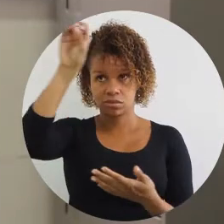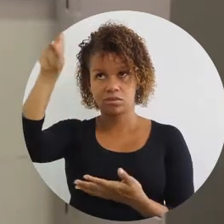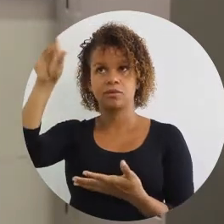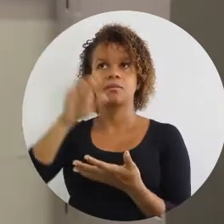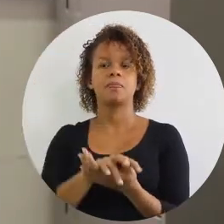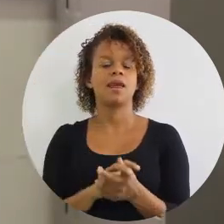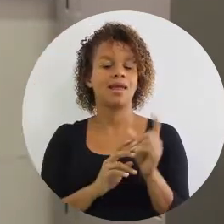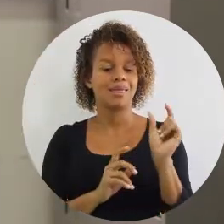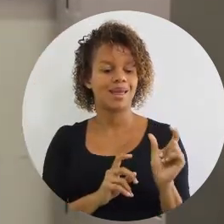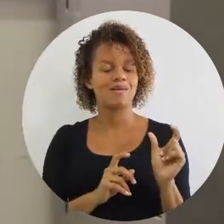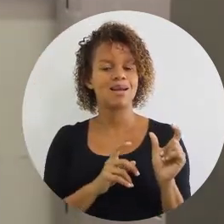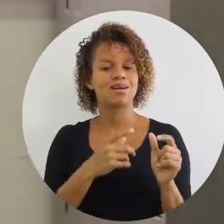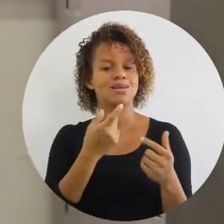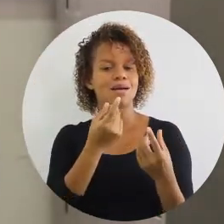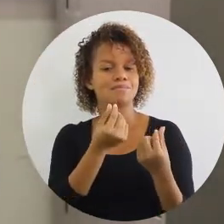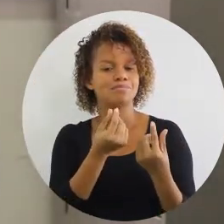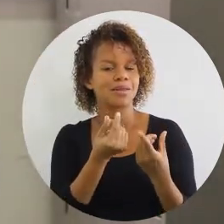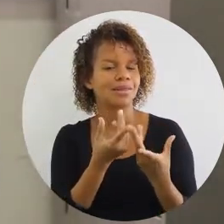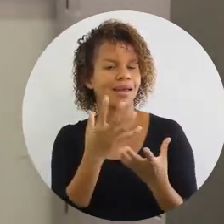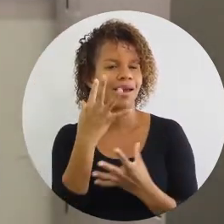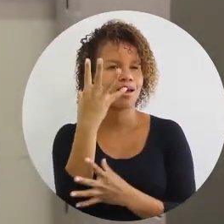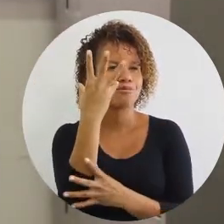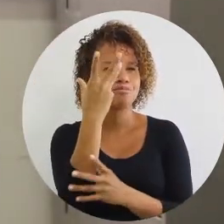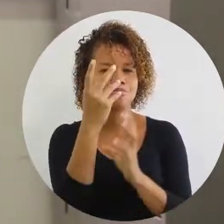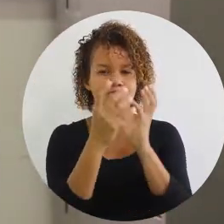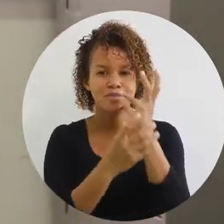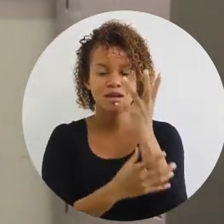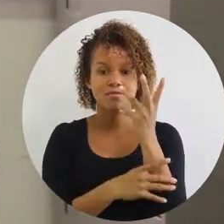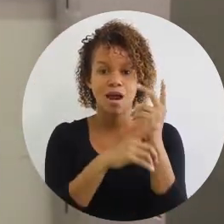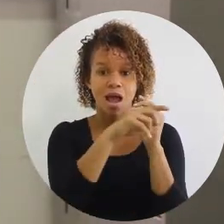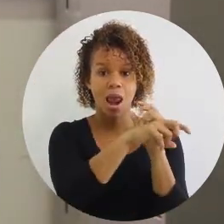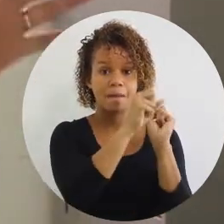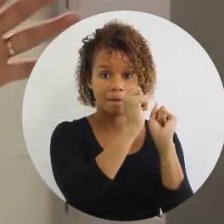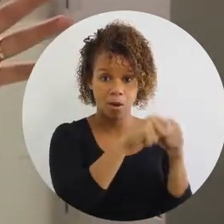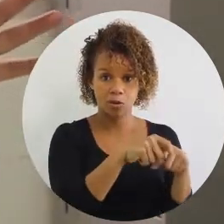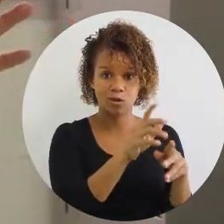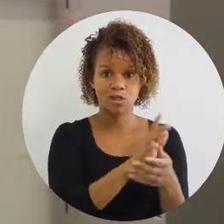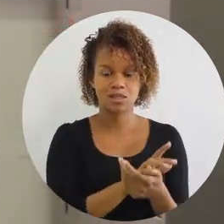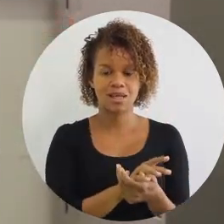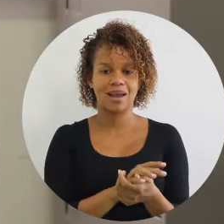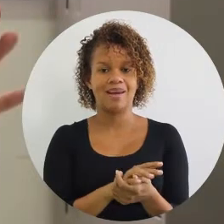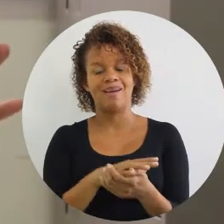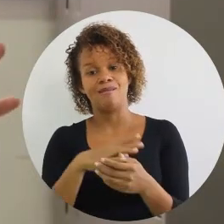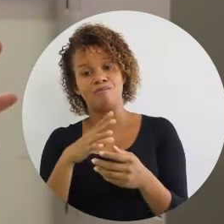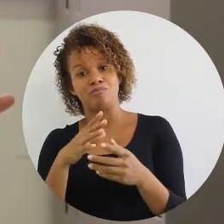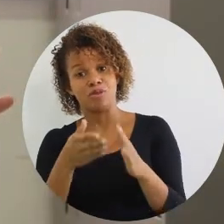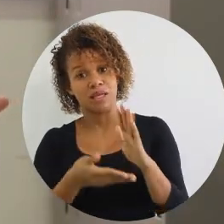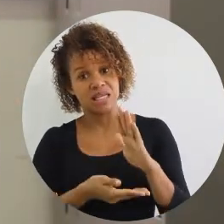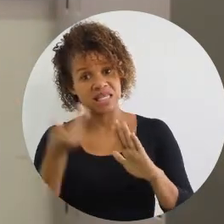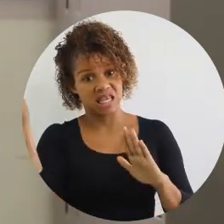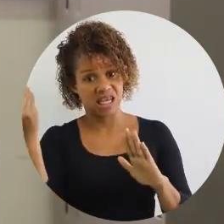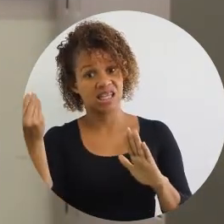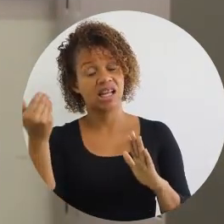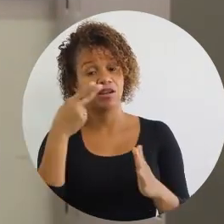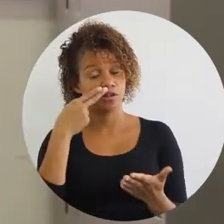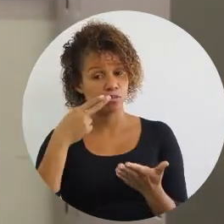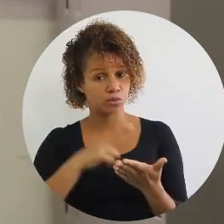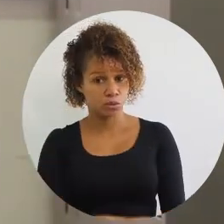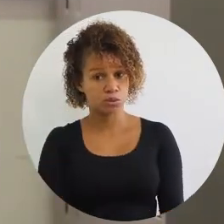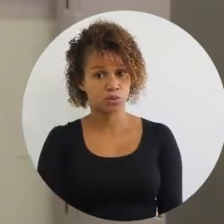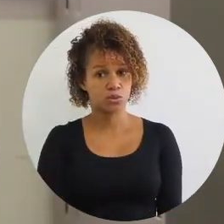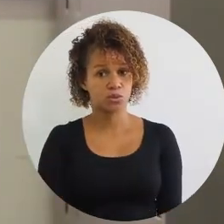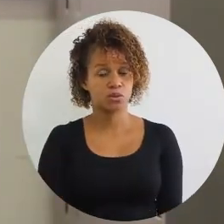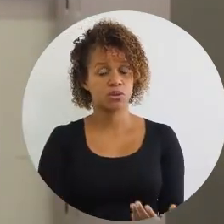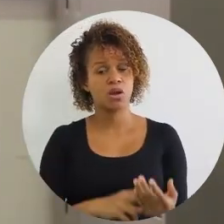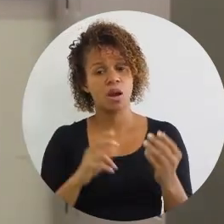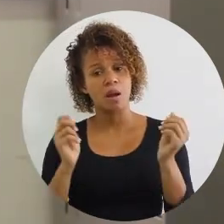essa matéria-prima que eu estou importando, ela pode ser isenta de cobrança de imposto, eu posso solicitar